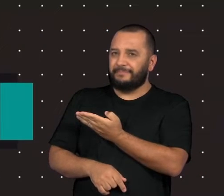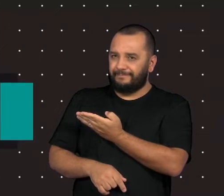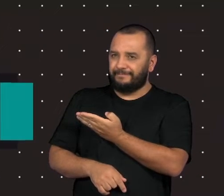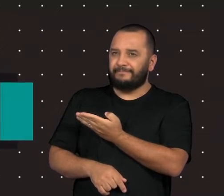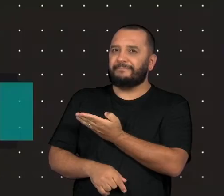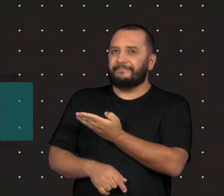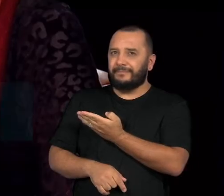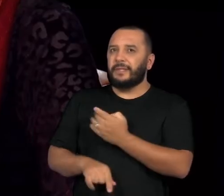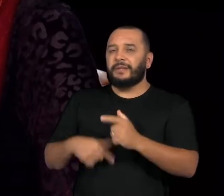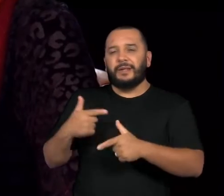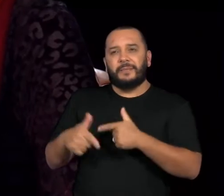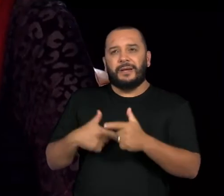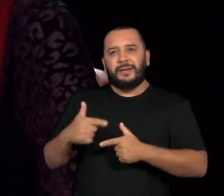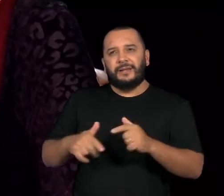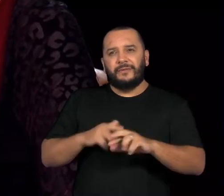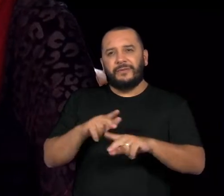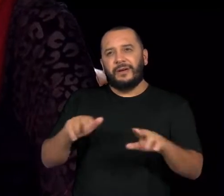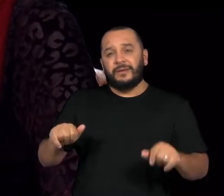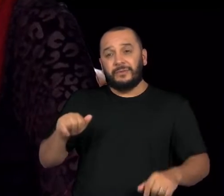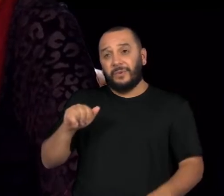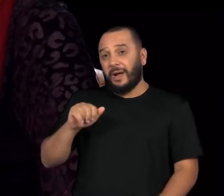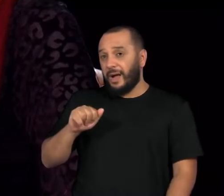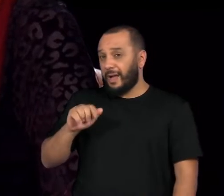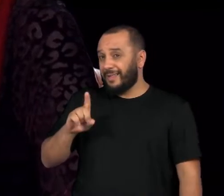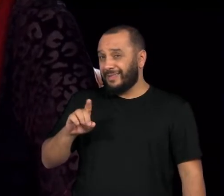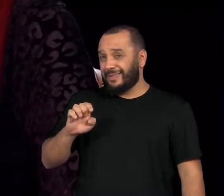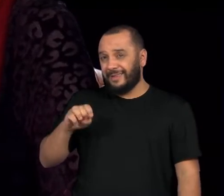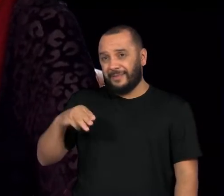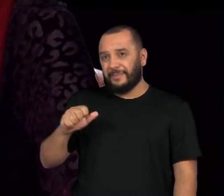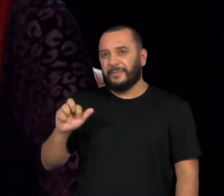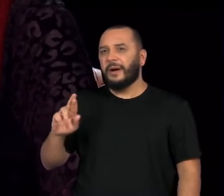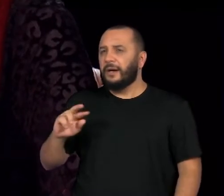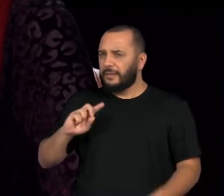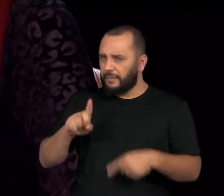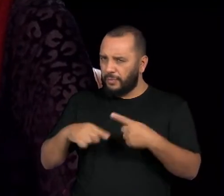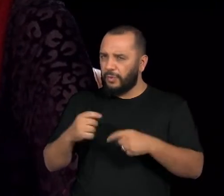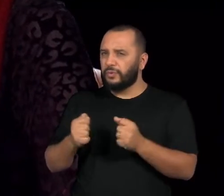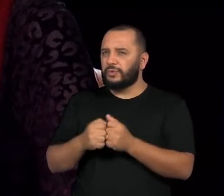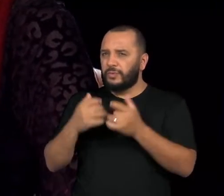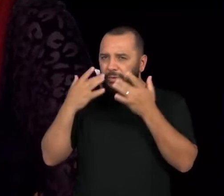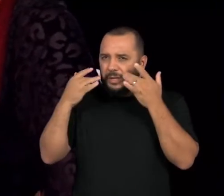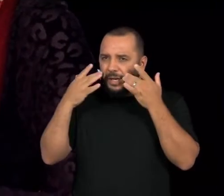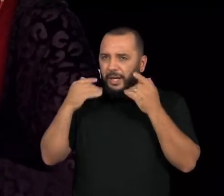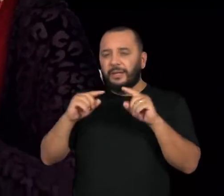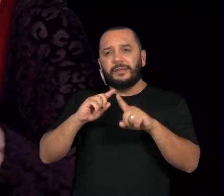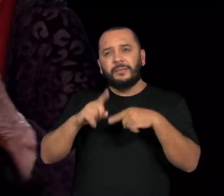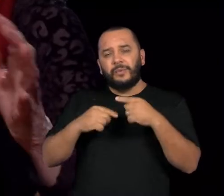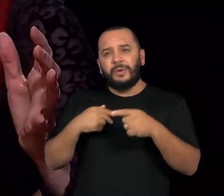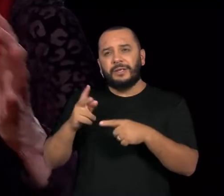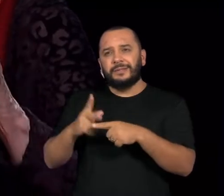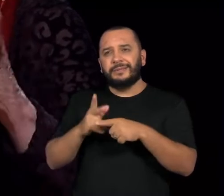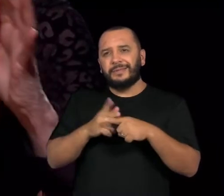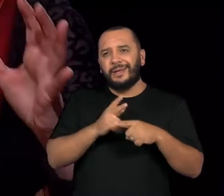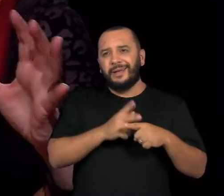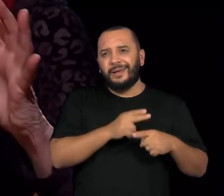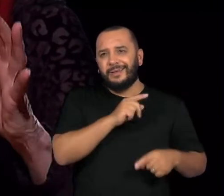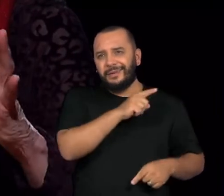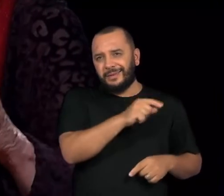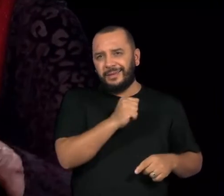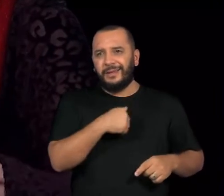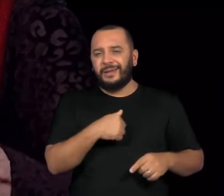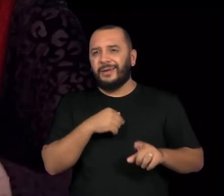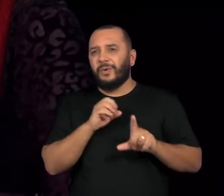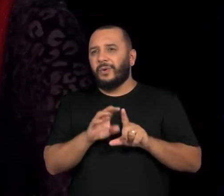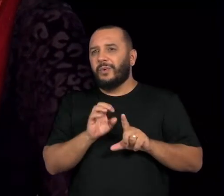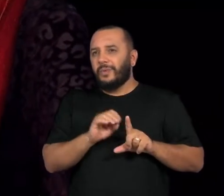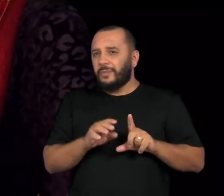Ademar, né? Voltei a trabalhar com ele no teatro, depois voltei a trabalhar numa série na TV Globo. A gente sempre, de alguma maneira, acabava